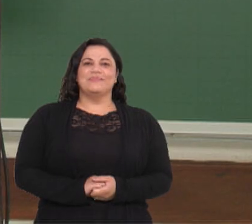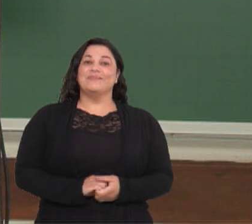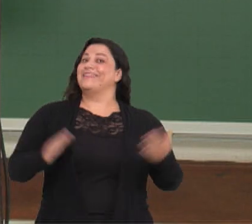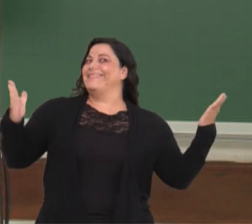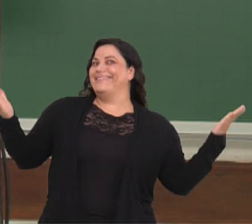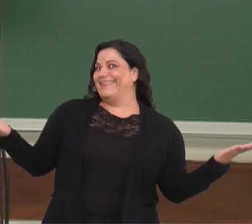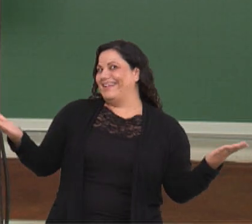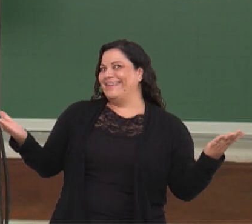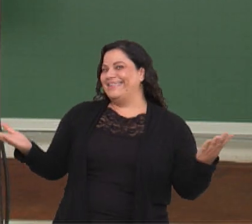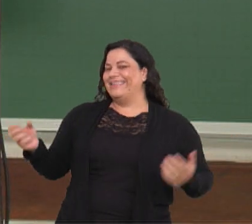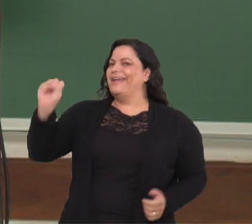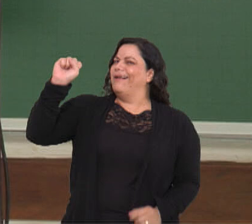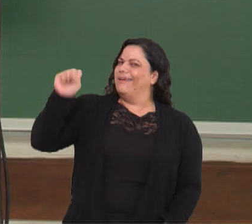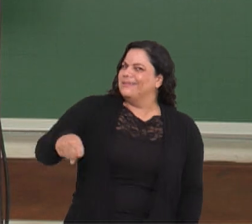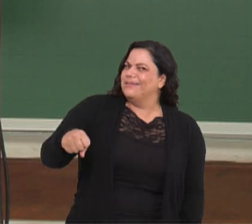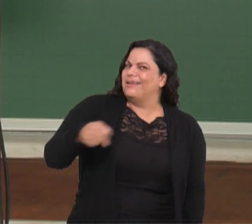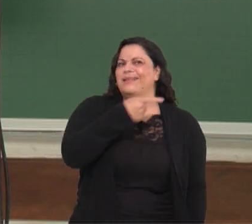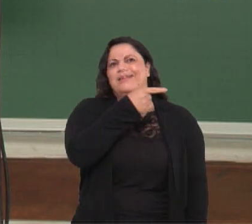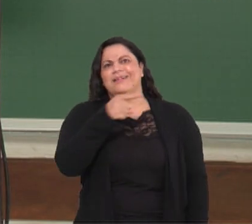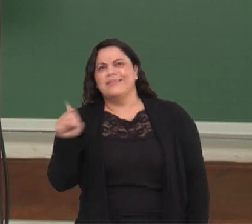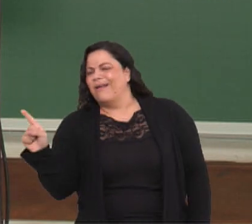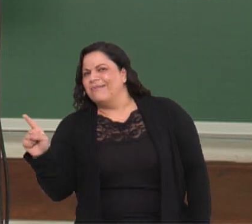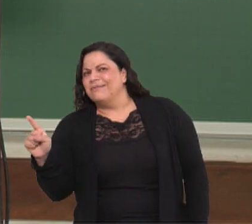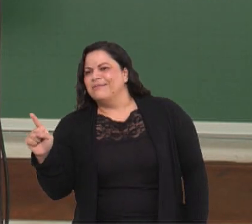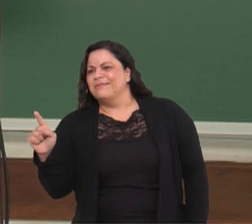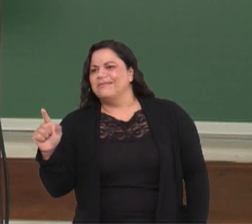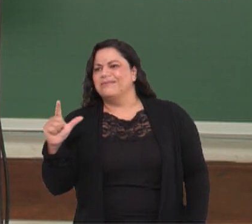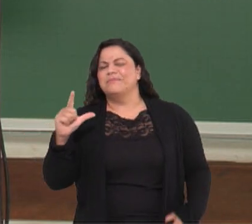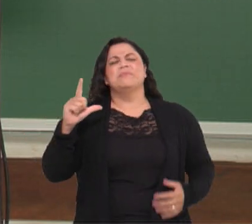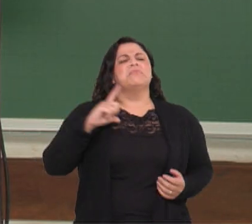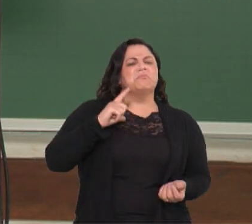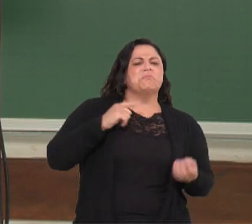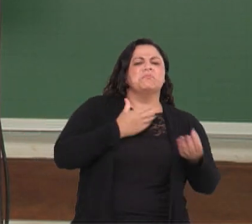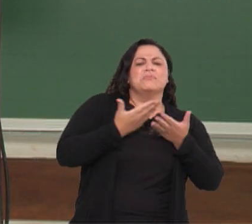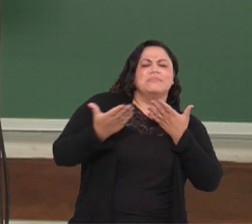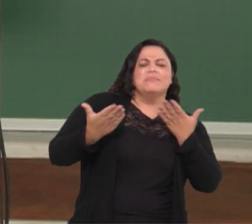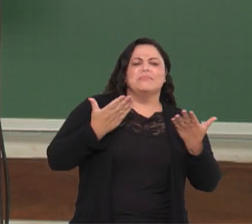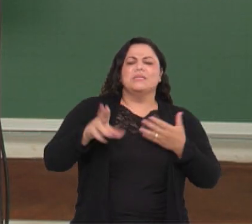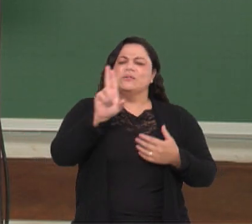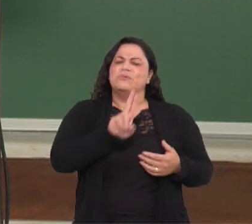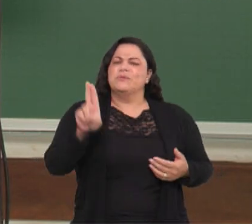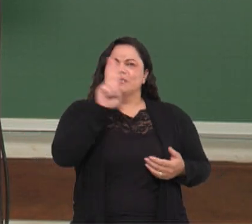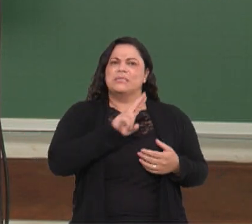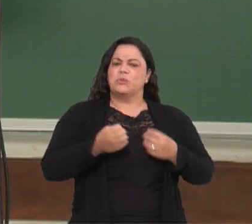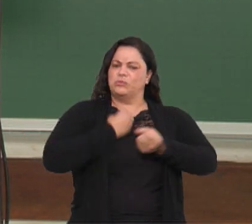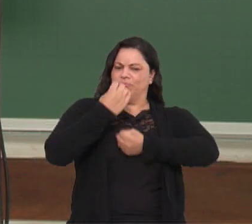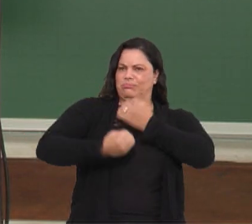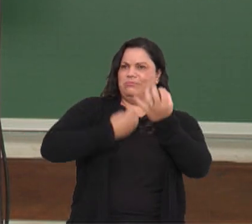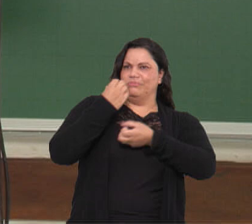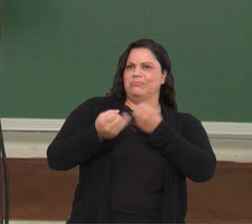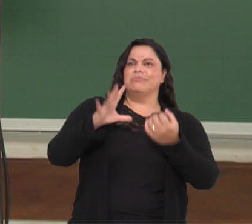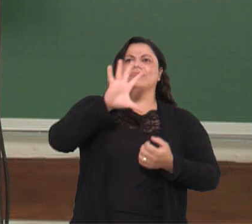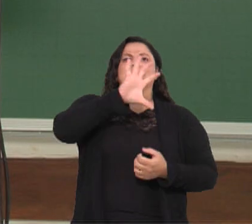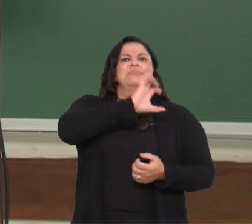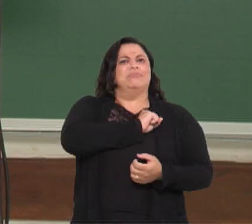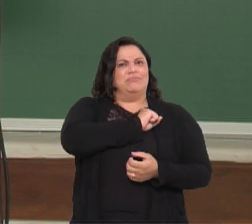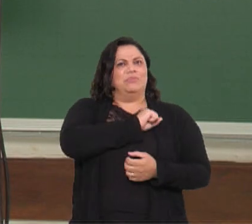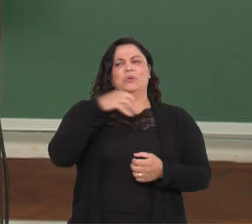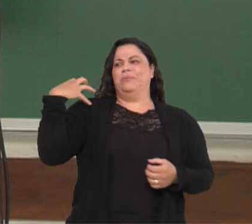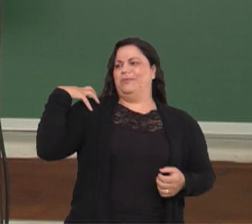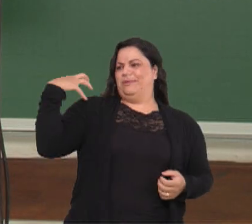E aí, sim? Não? Tem a ver com como você usa a expressão amor platônico hoje em dia ou